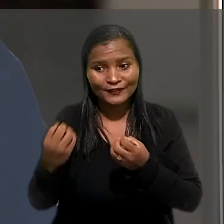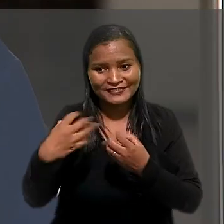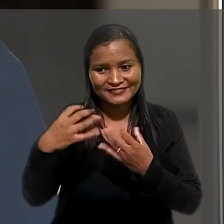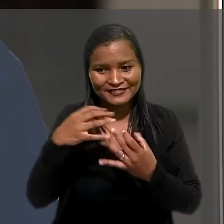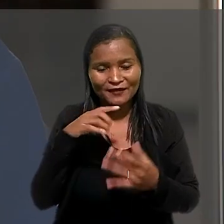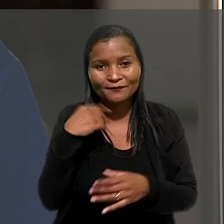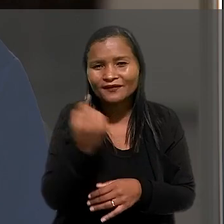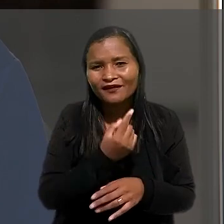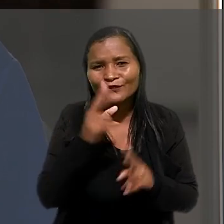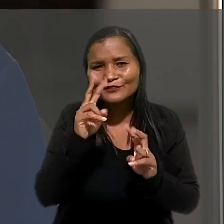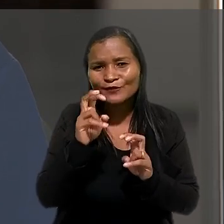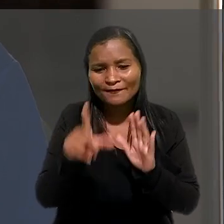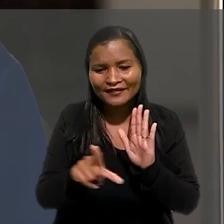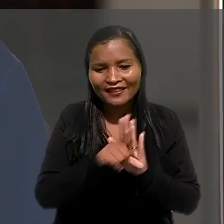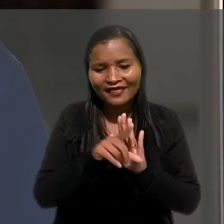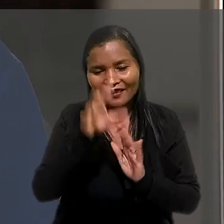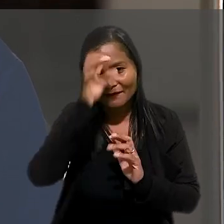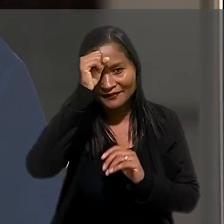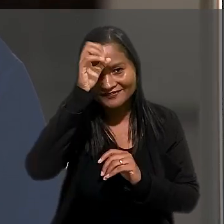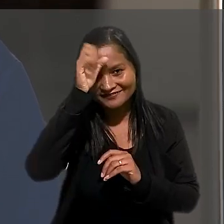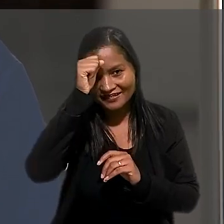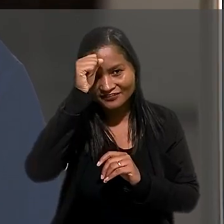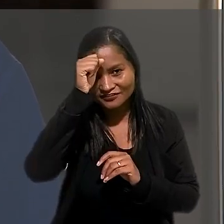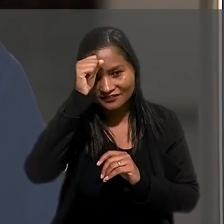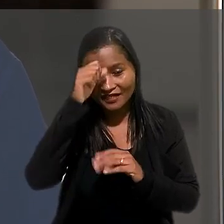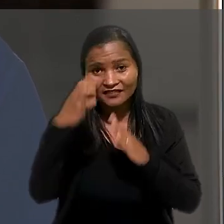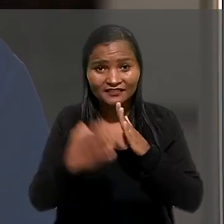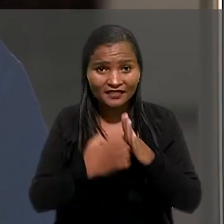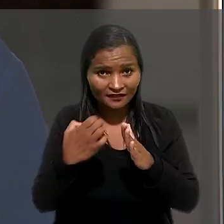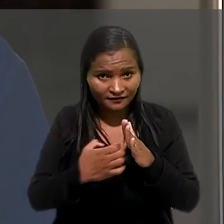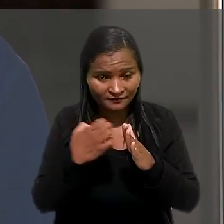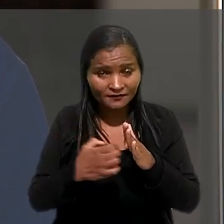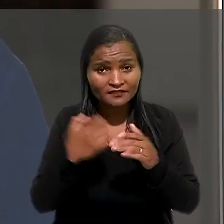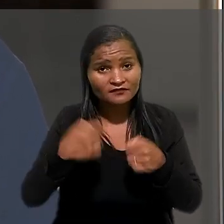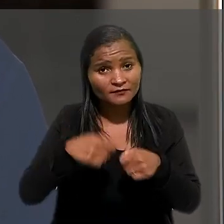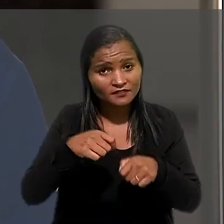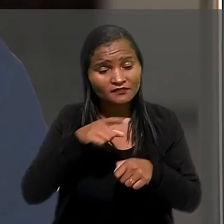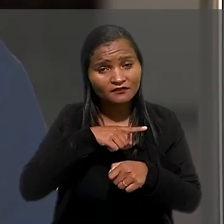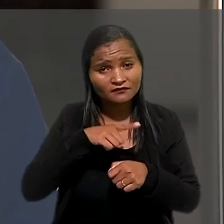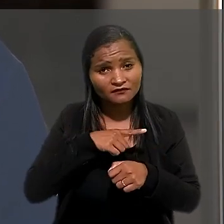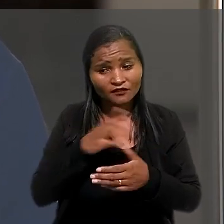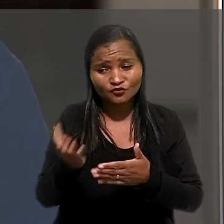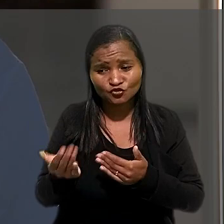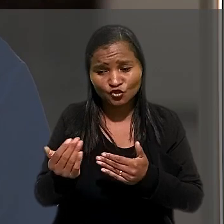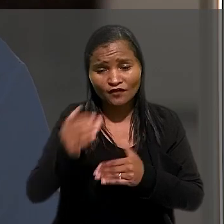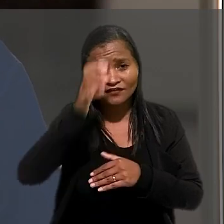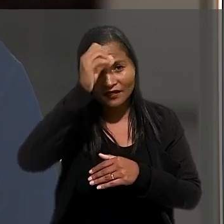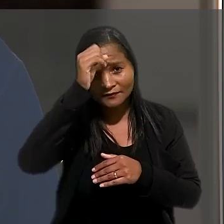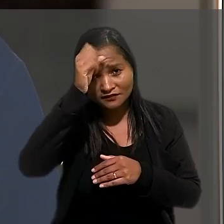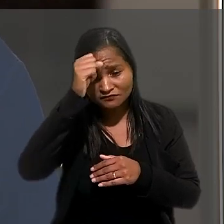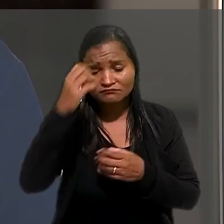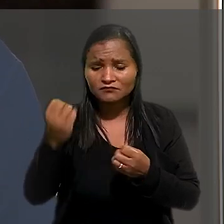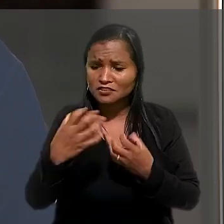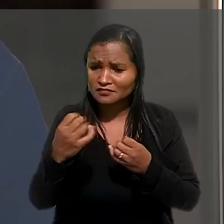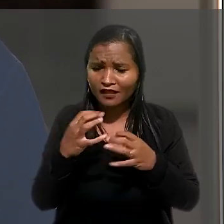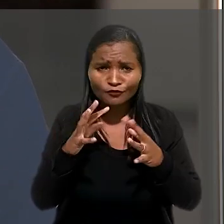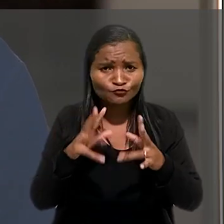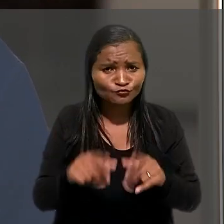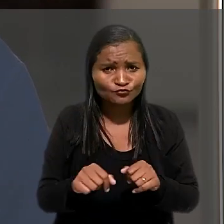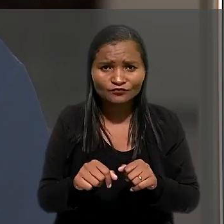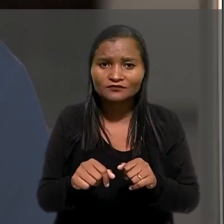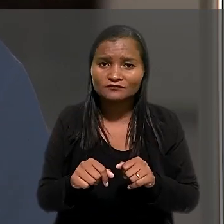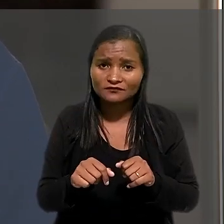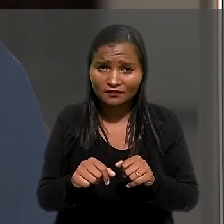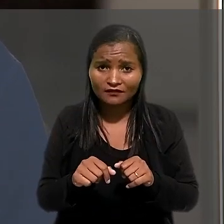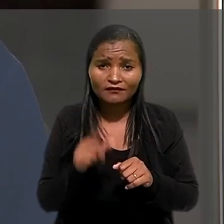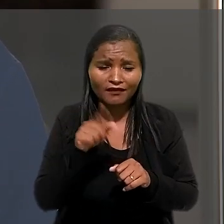eles ensinaram pra gente sobre a lei da aprendizagem, que na empresa tem que ter um jovem aprendiz. Eles ensinaram tudo isso pra